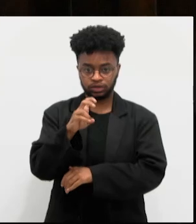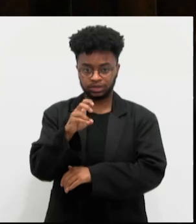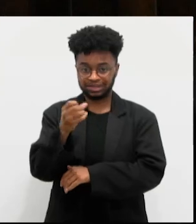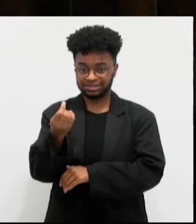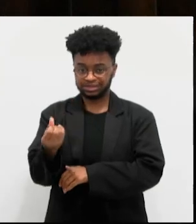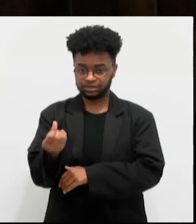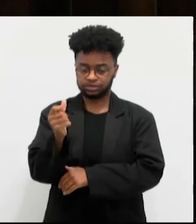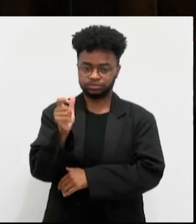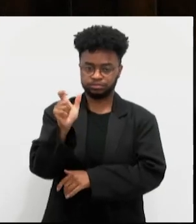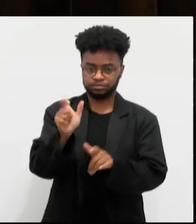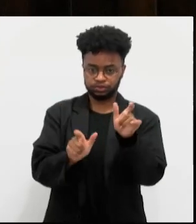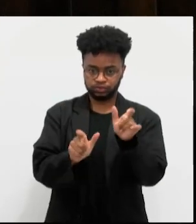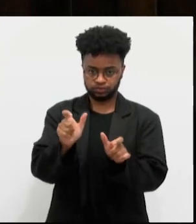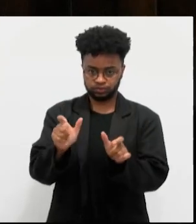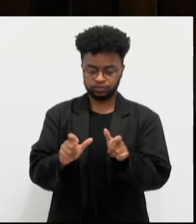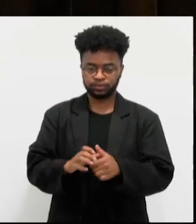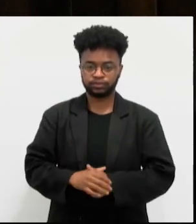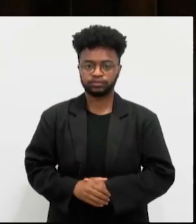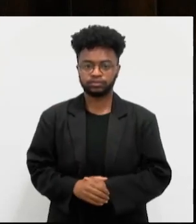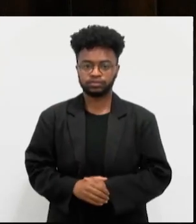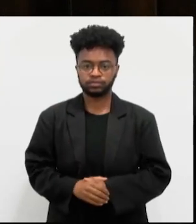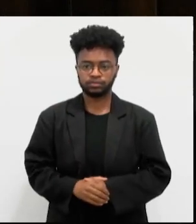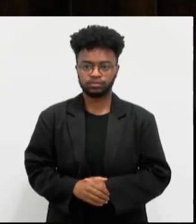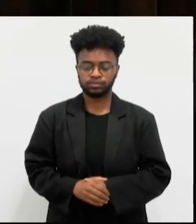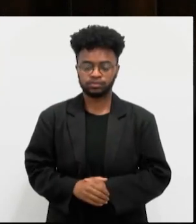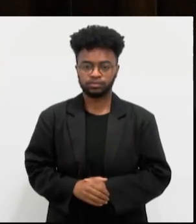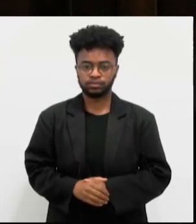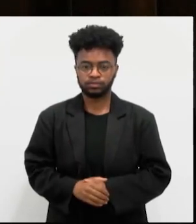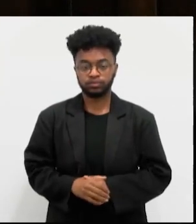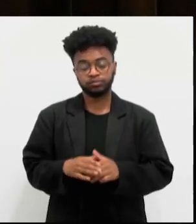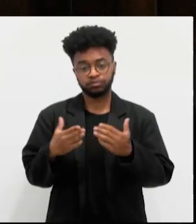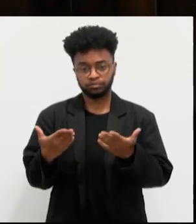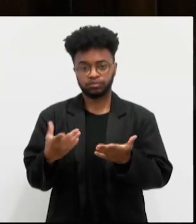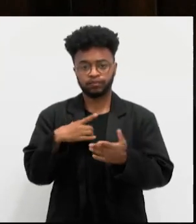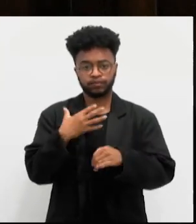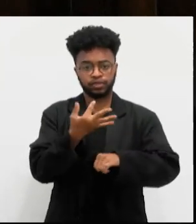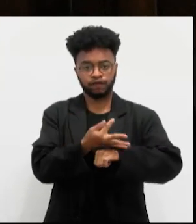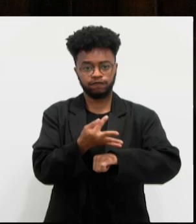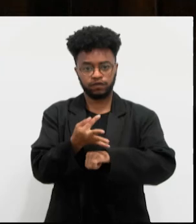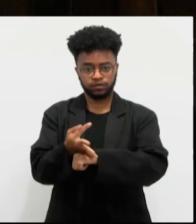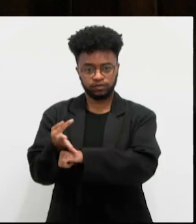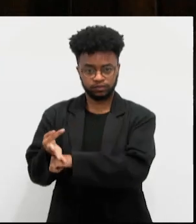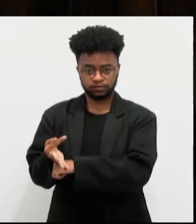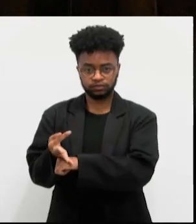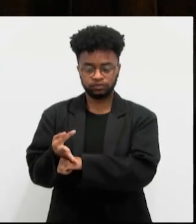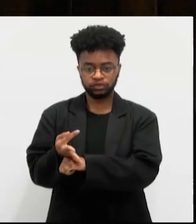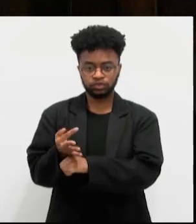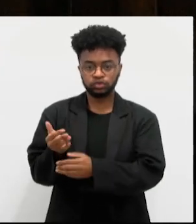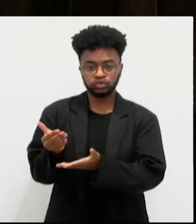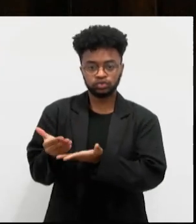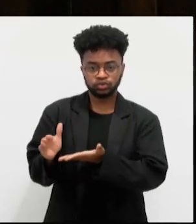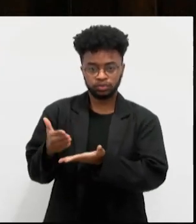156 candidatos. E, levando em consideração as faltas, restaram